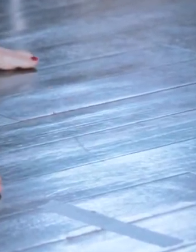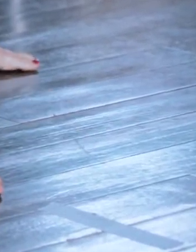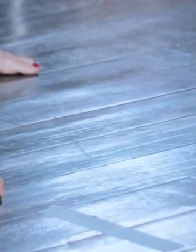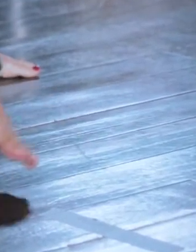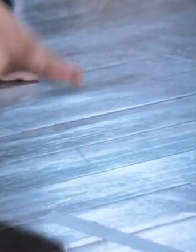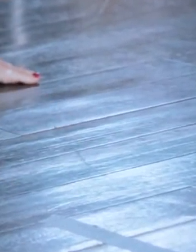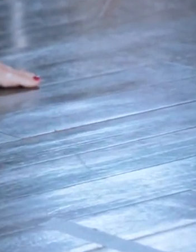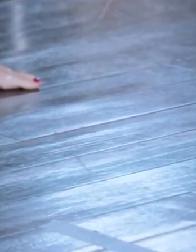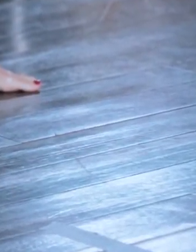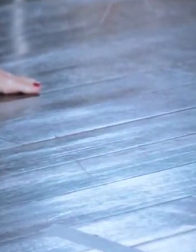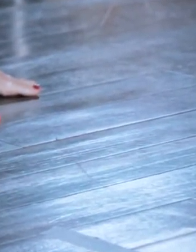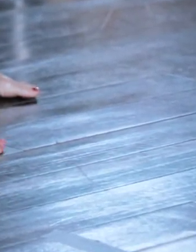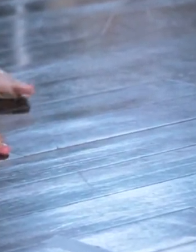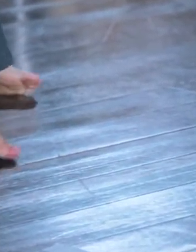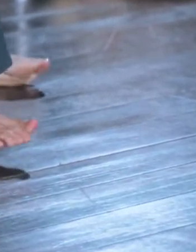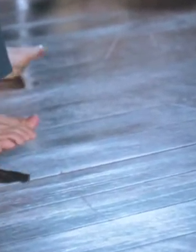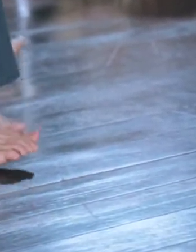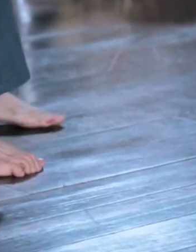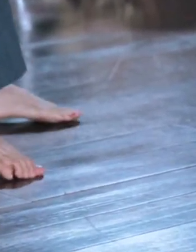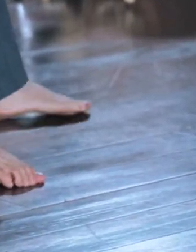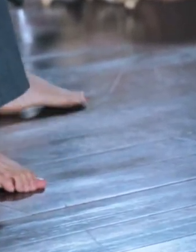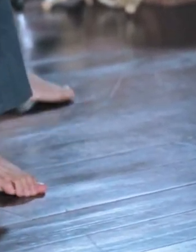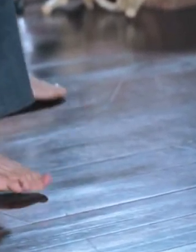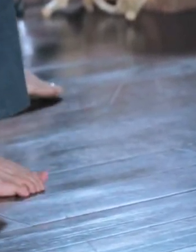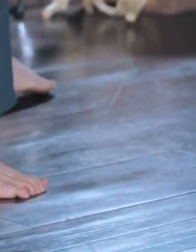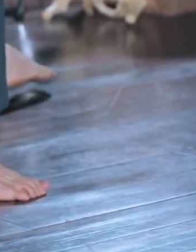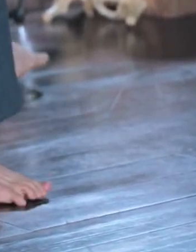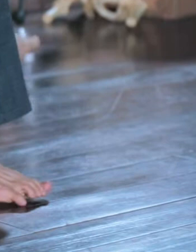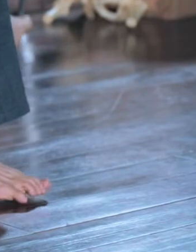desleal, porque eu